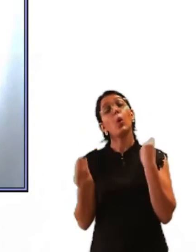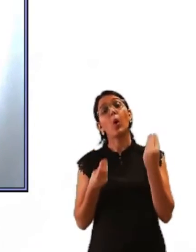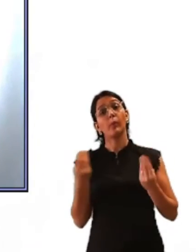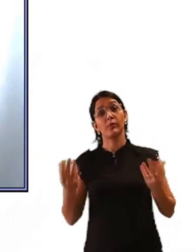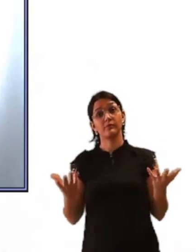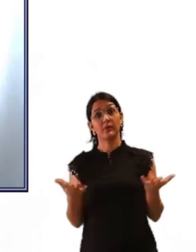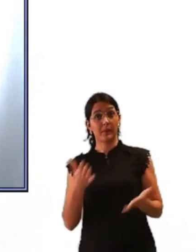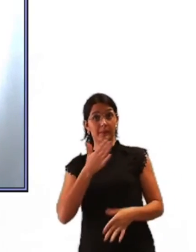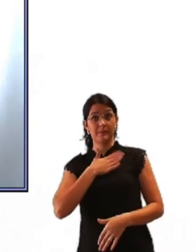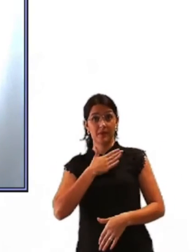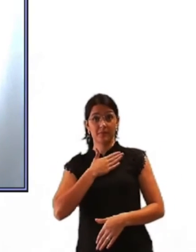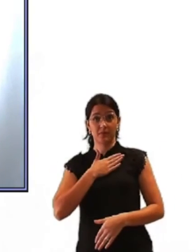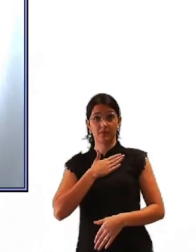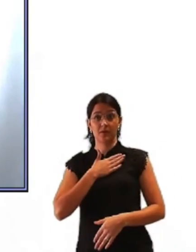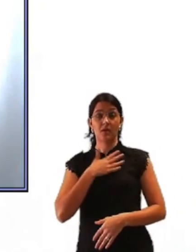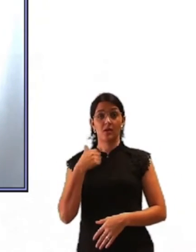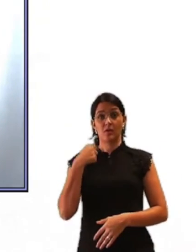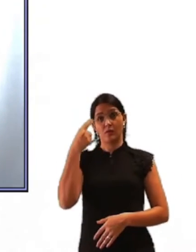Para mim,